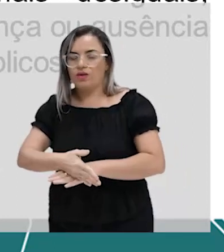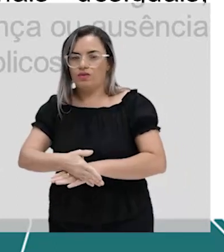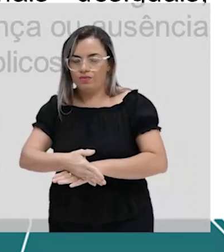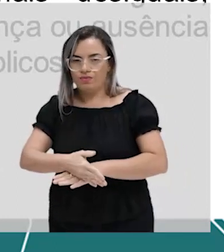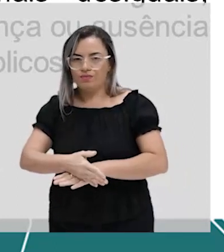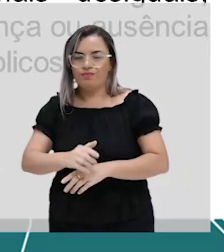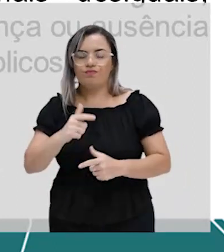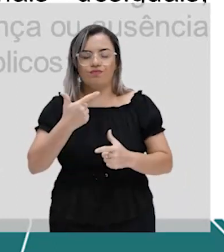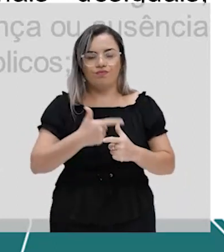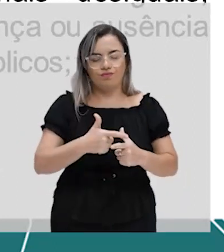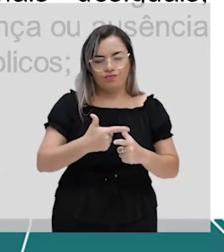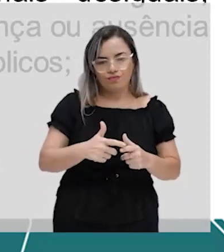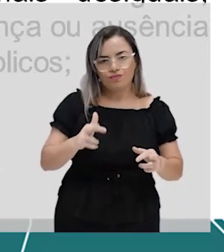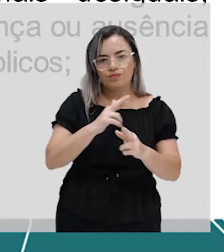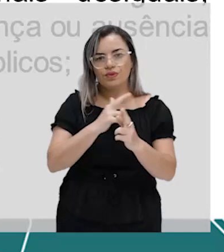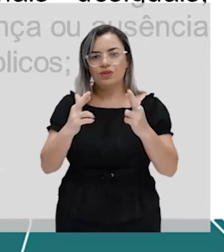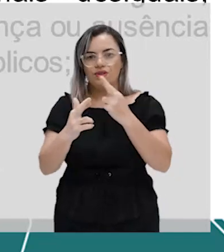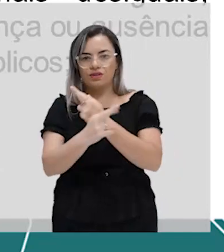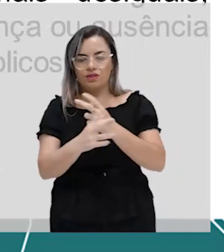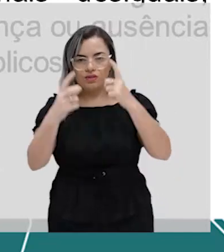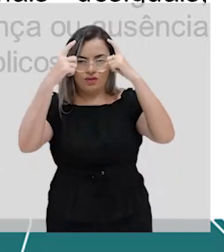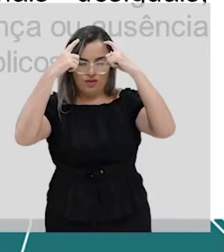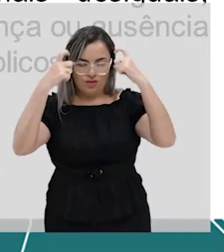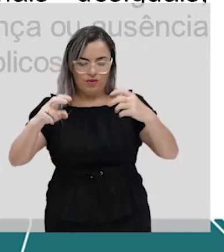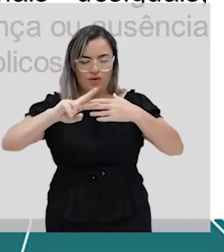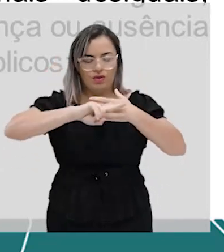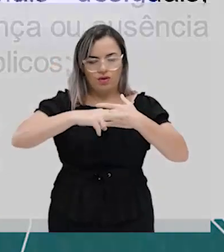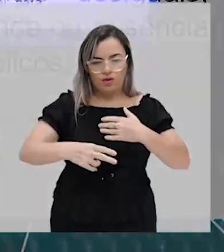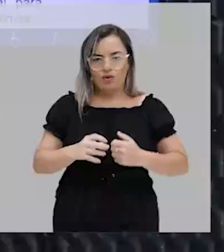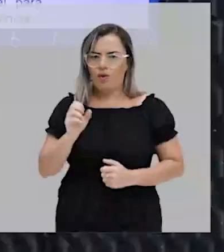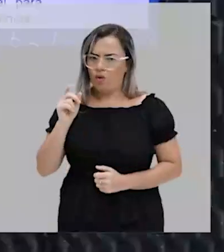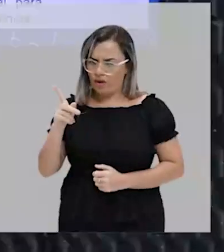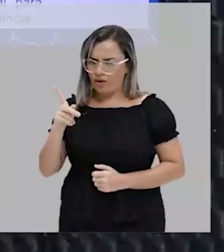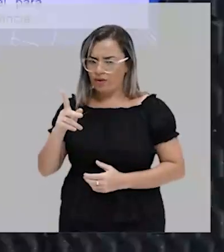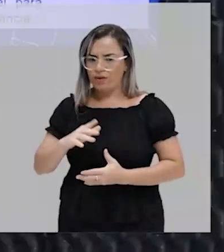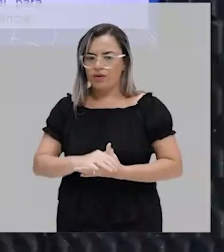problemáticas relativas à violência. Beleza?